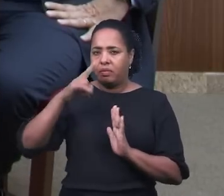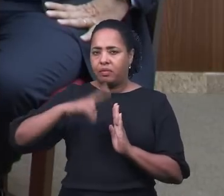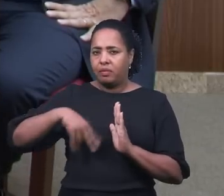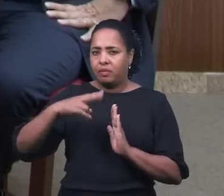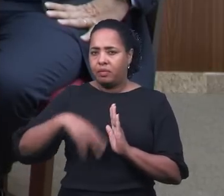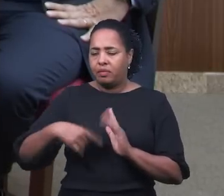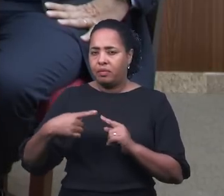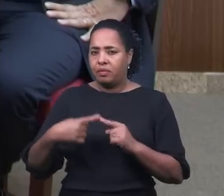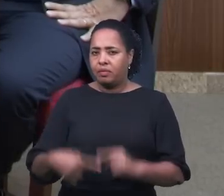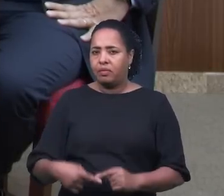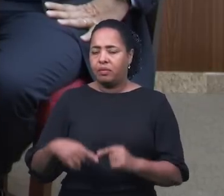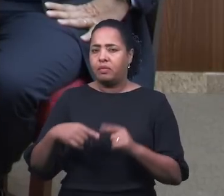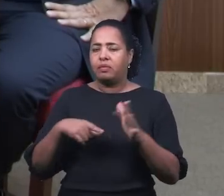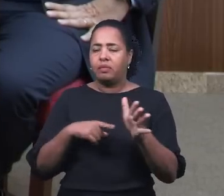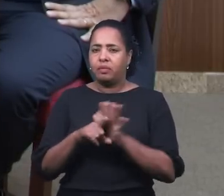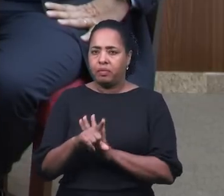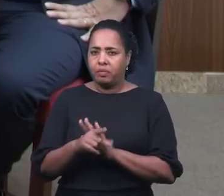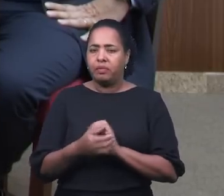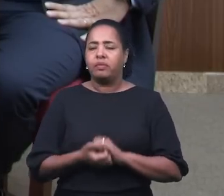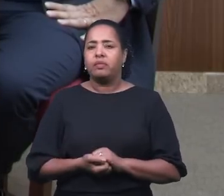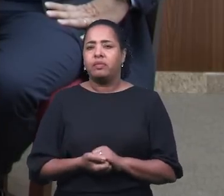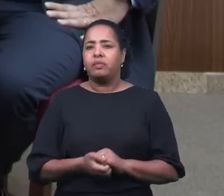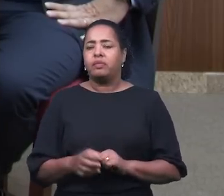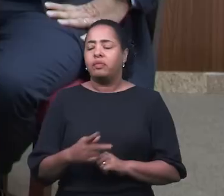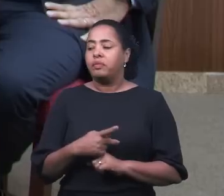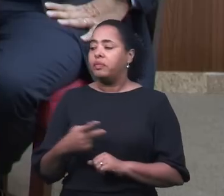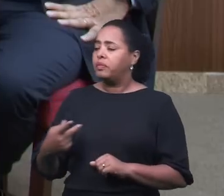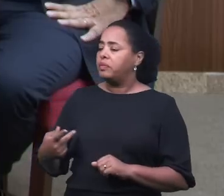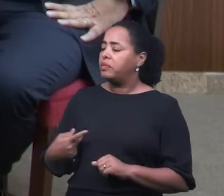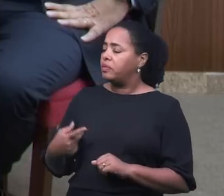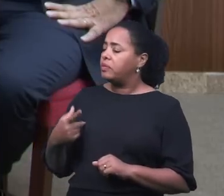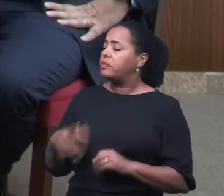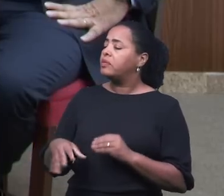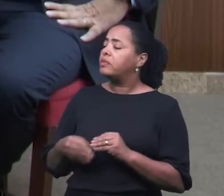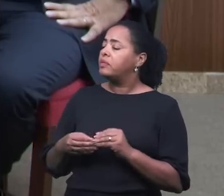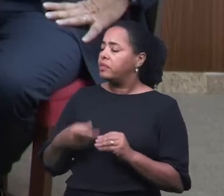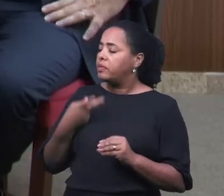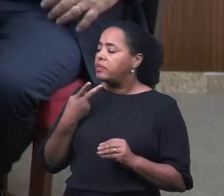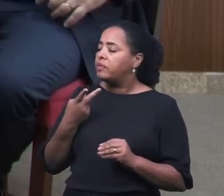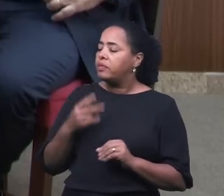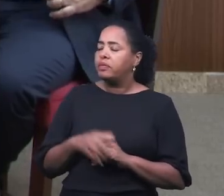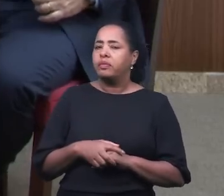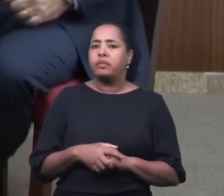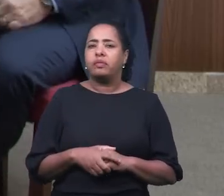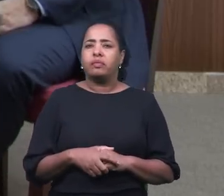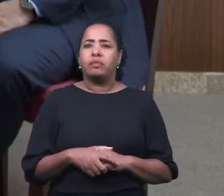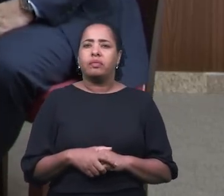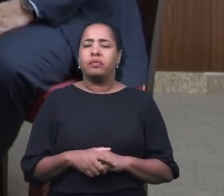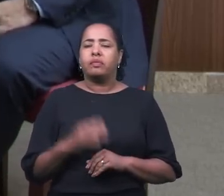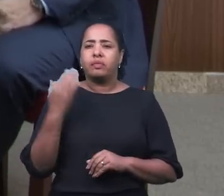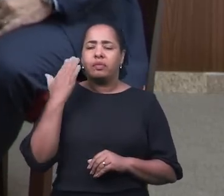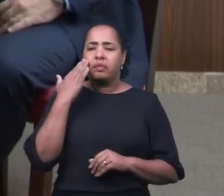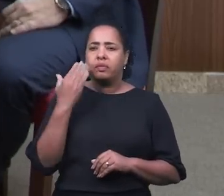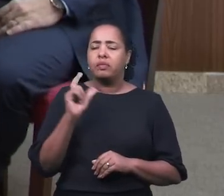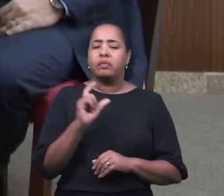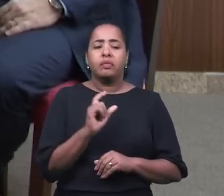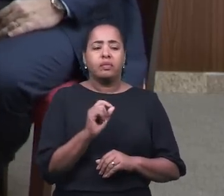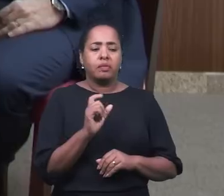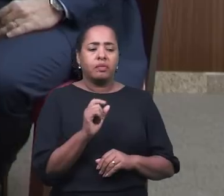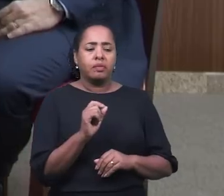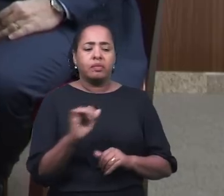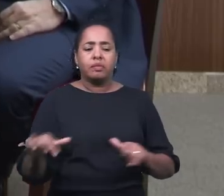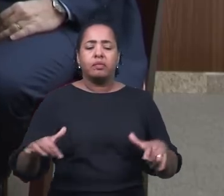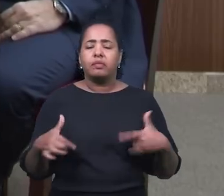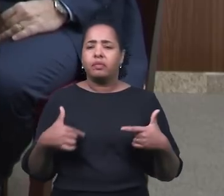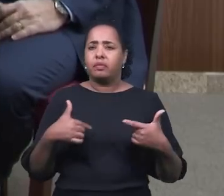de acordo com a pergunta feita. Pastor Edson, então, qual é o seu comentário a respeito? Eu entendo, Walter, que o